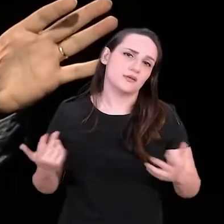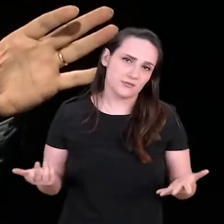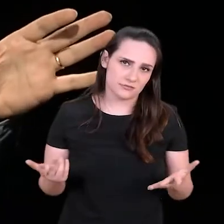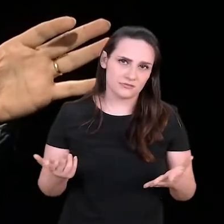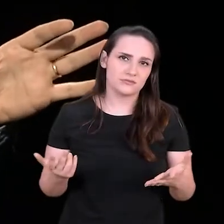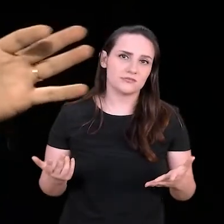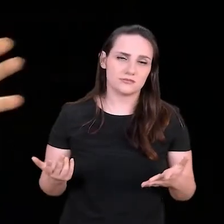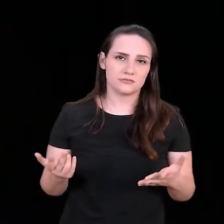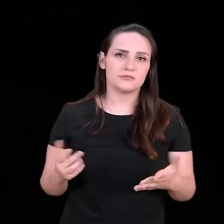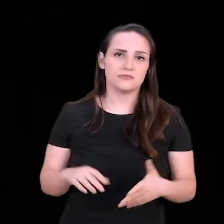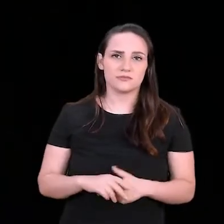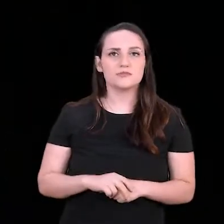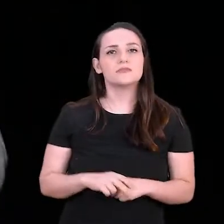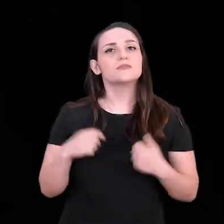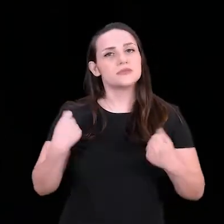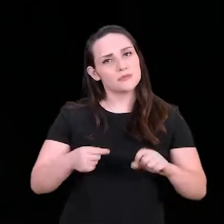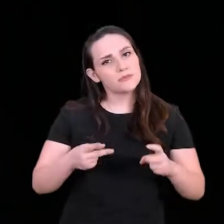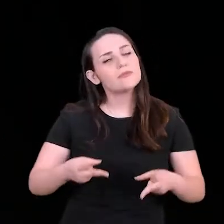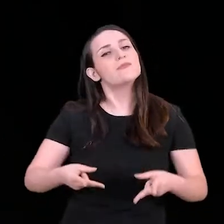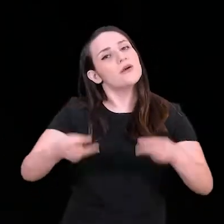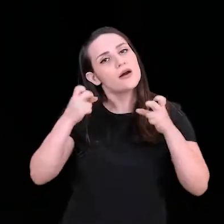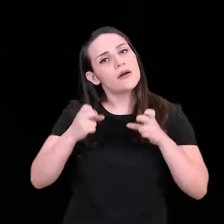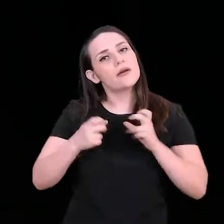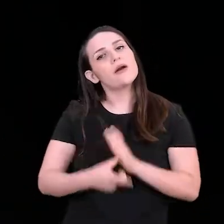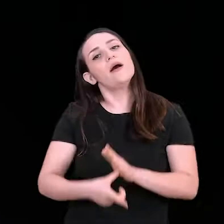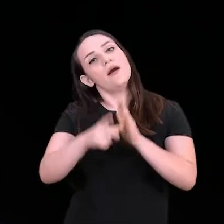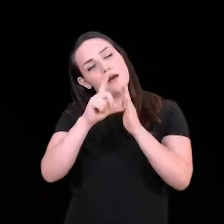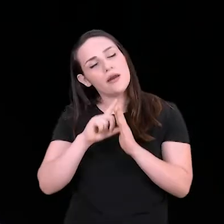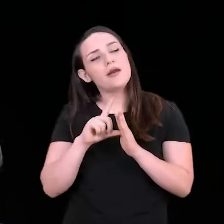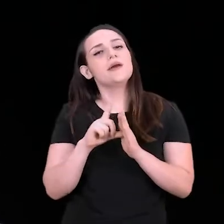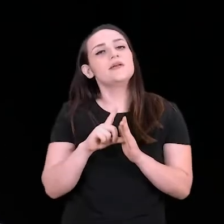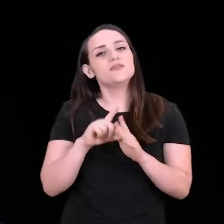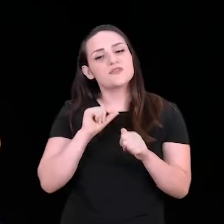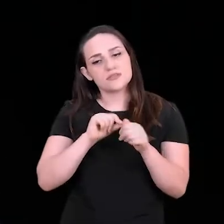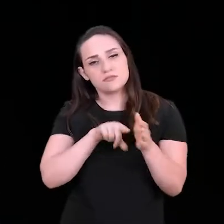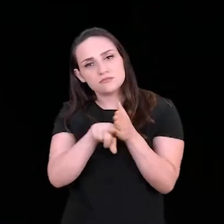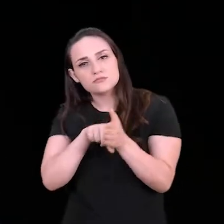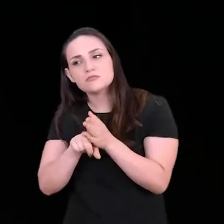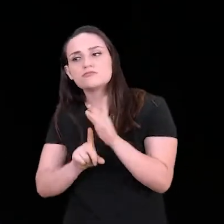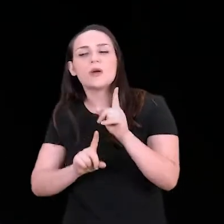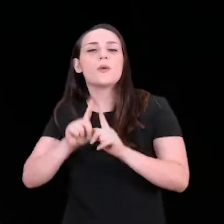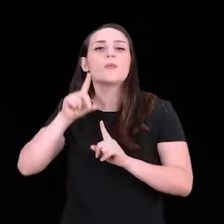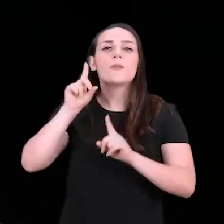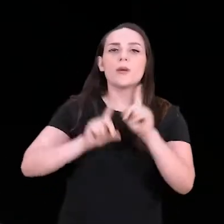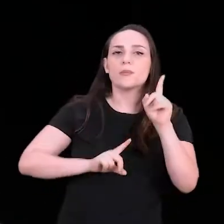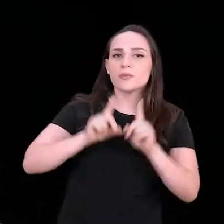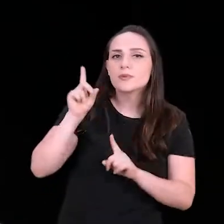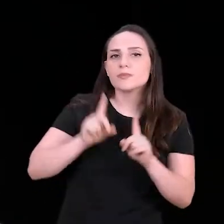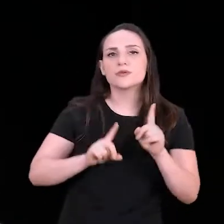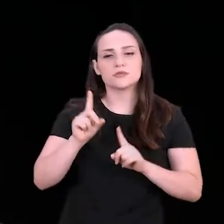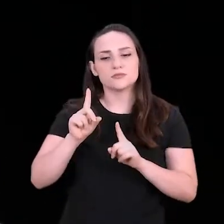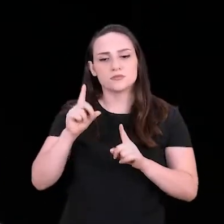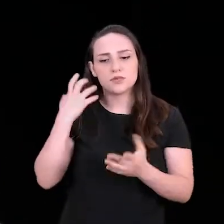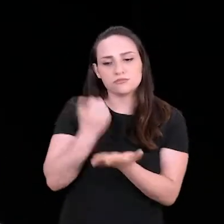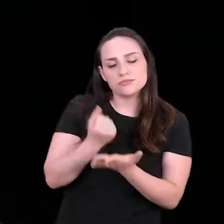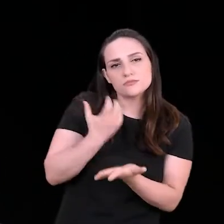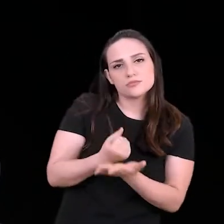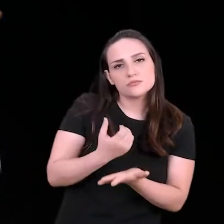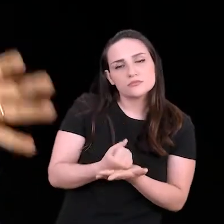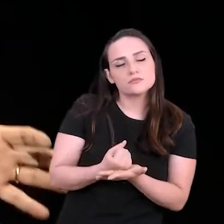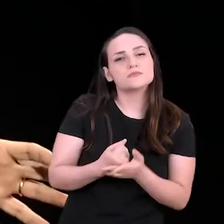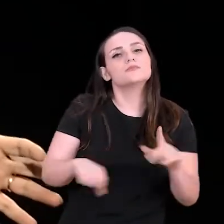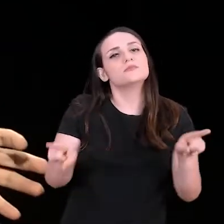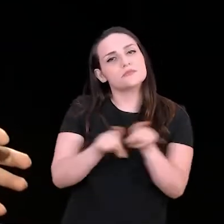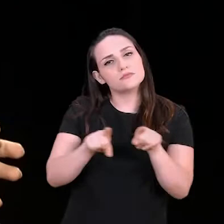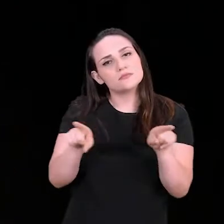de acontecer, né? Então, ele tem que ser ágil nesse sentido de fazer esse levantamento de dados, de guardar